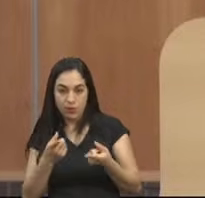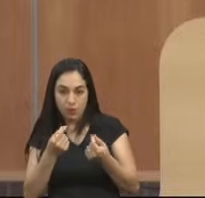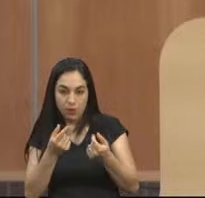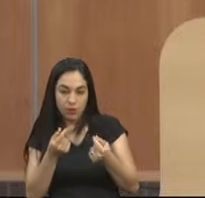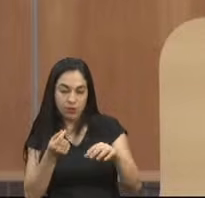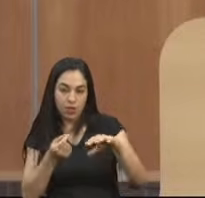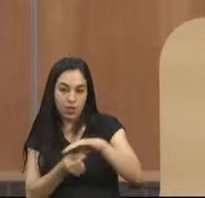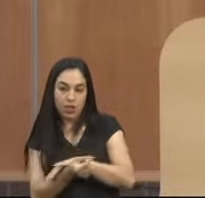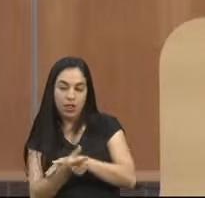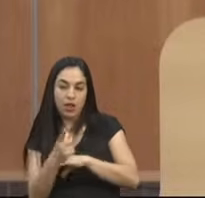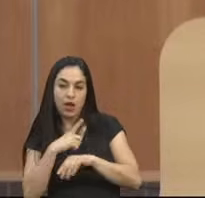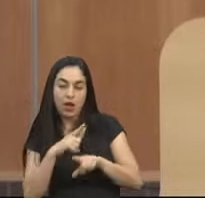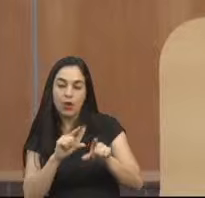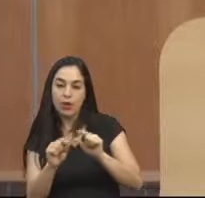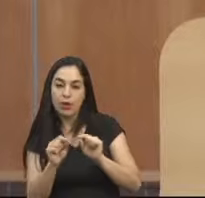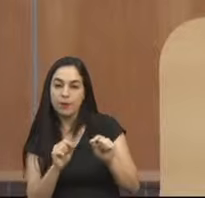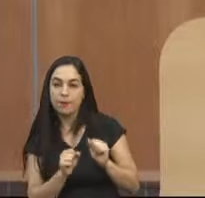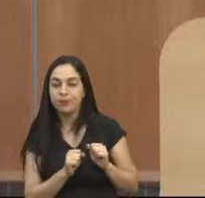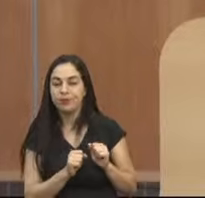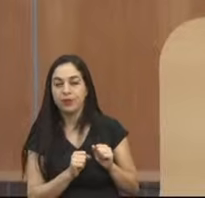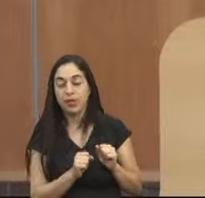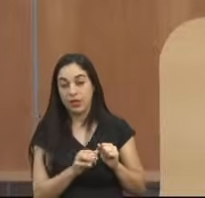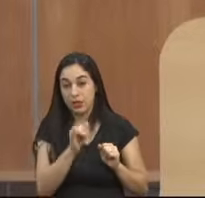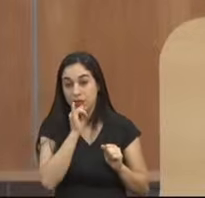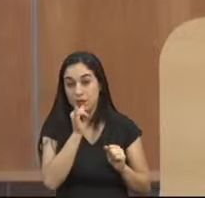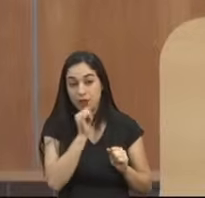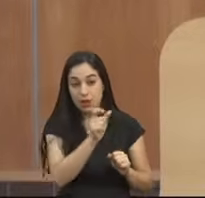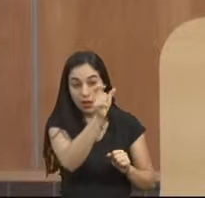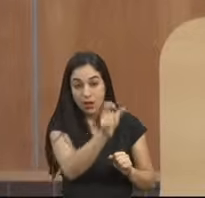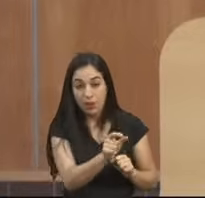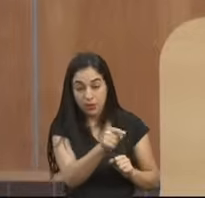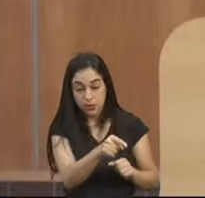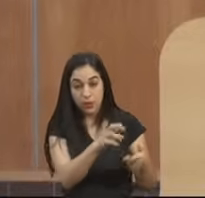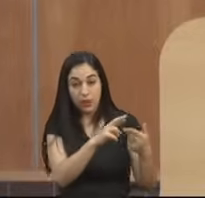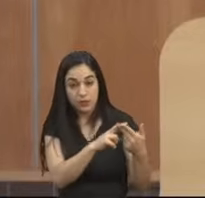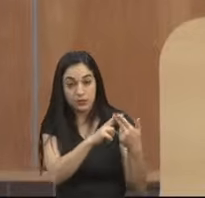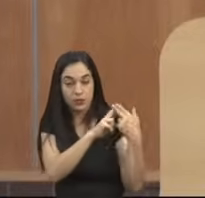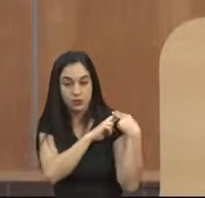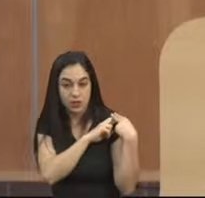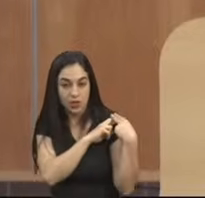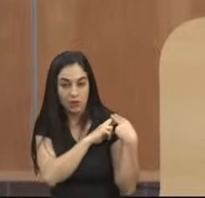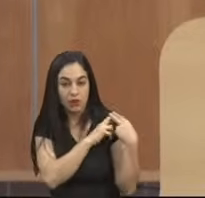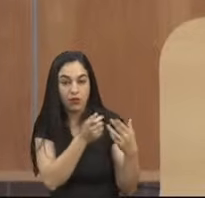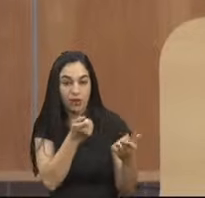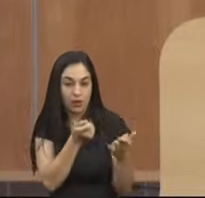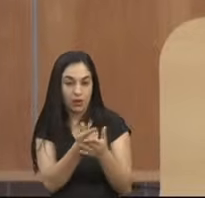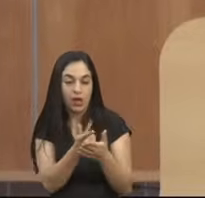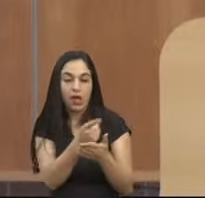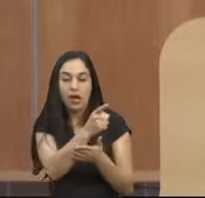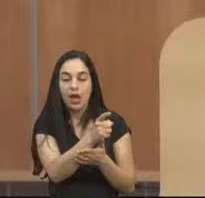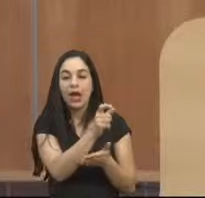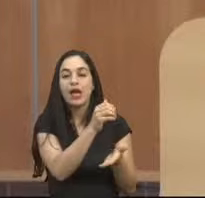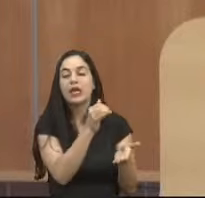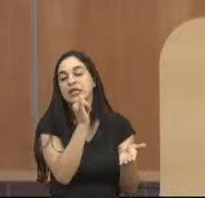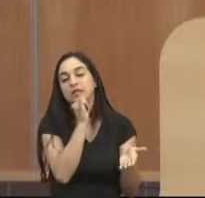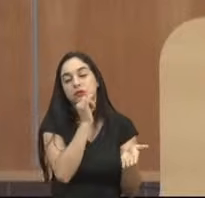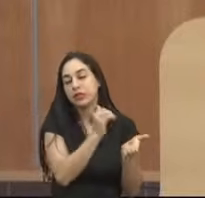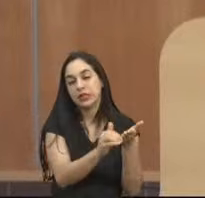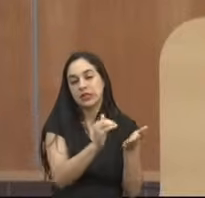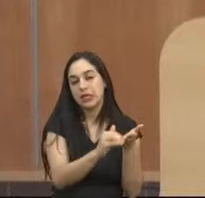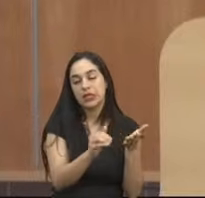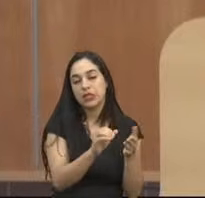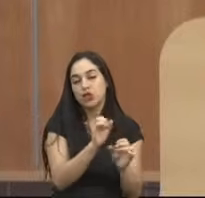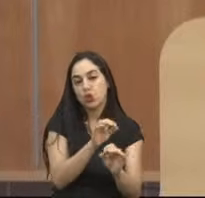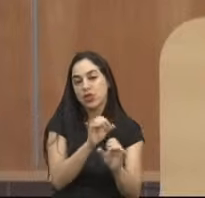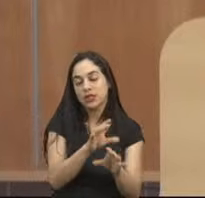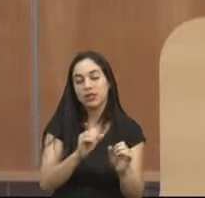que a gente tem lá o responsável pelo gasto, por exemplo, a Secretaria de Educação. Aí depois a gente tem a função